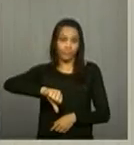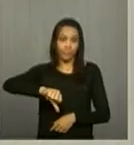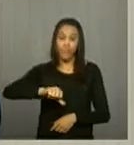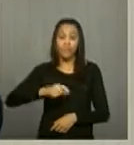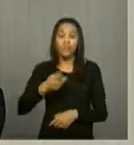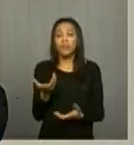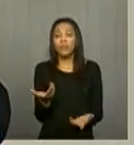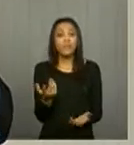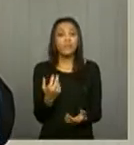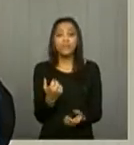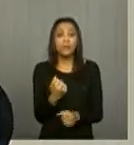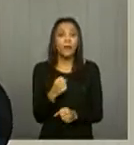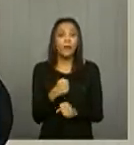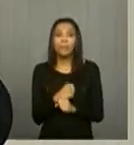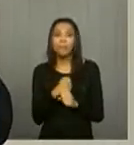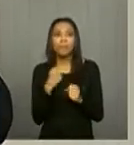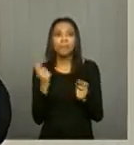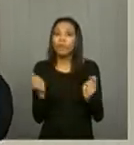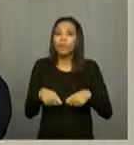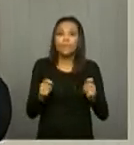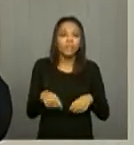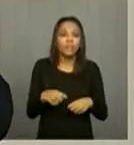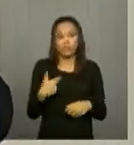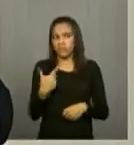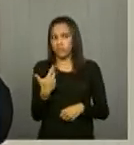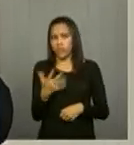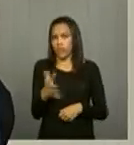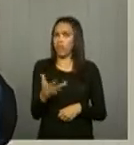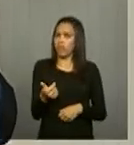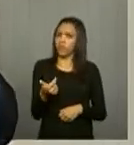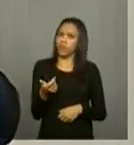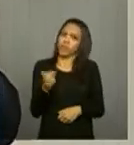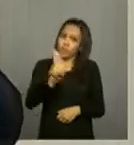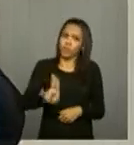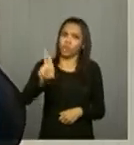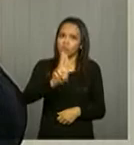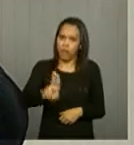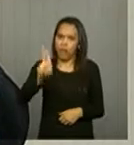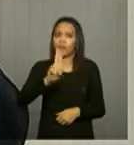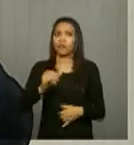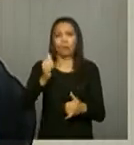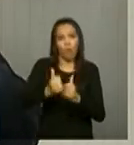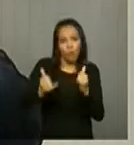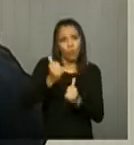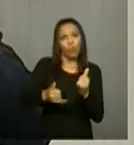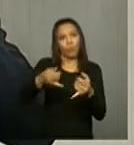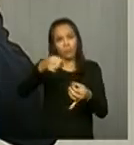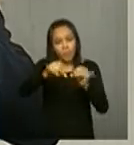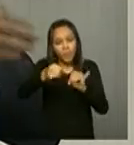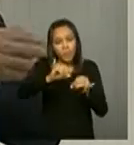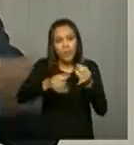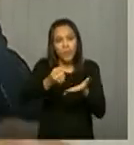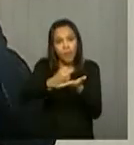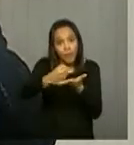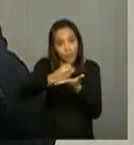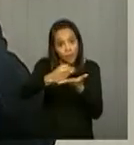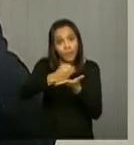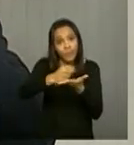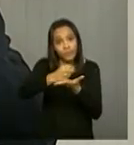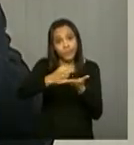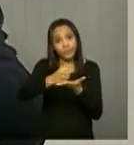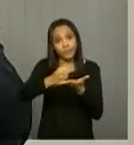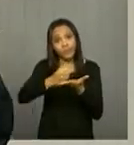possível dizer que não tenha havido uso de alguma das substâncias que estejam fora do espectro